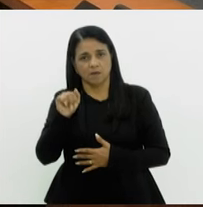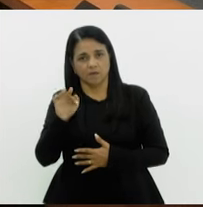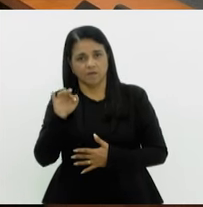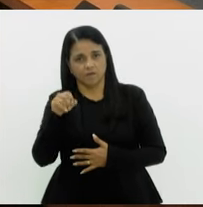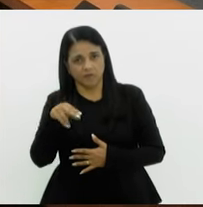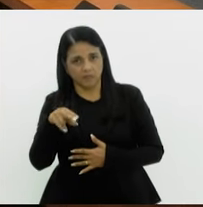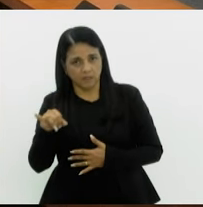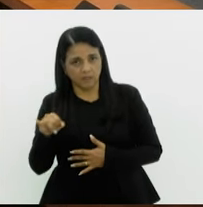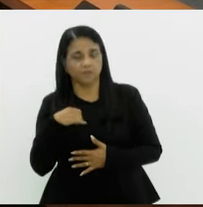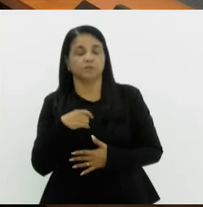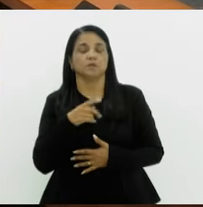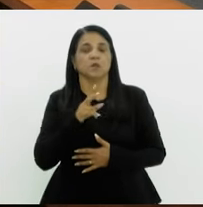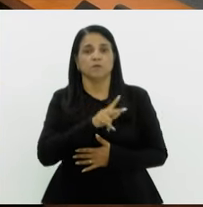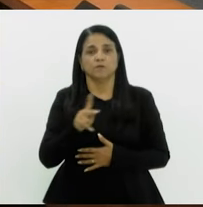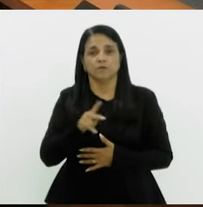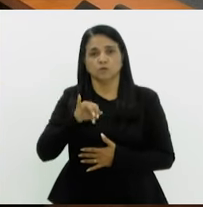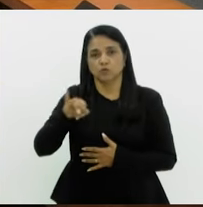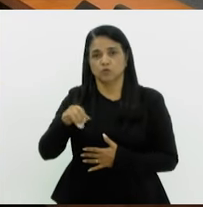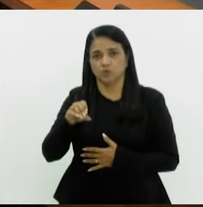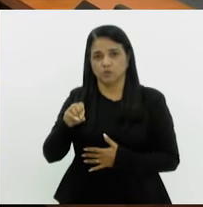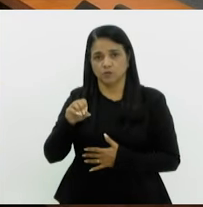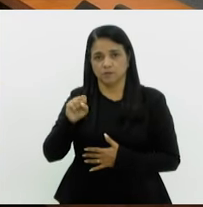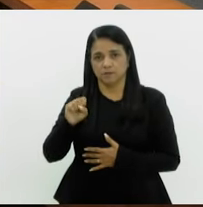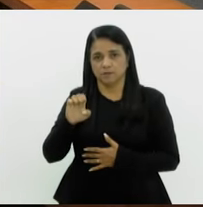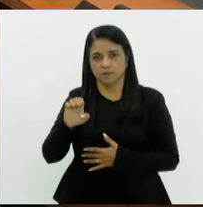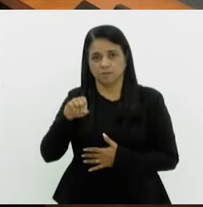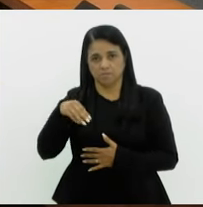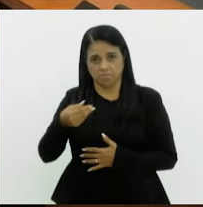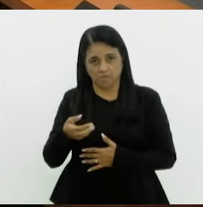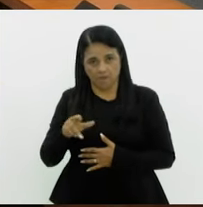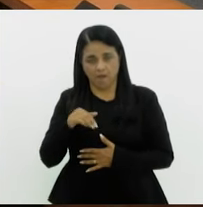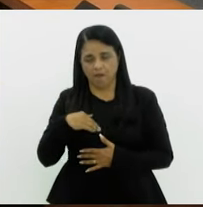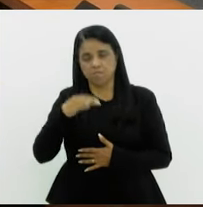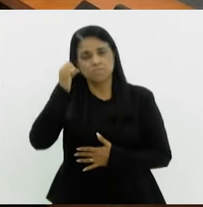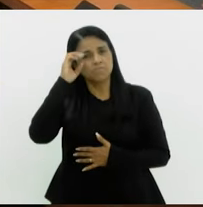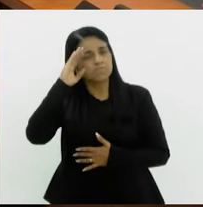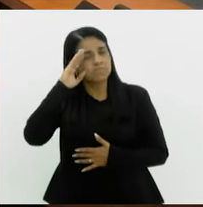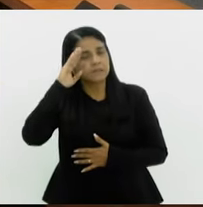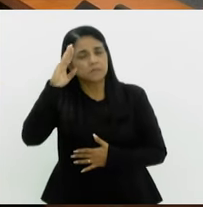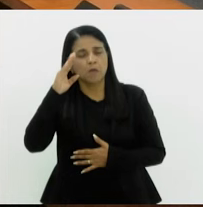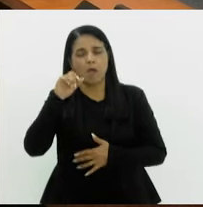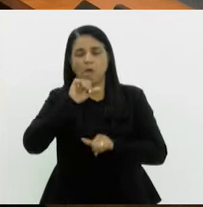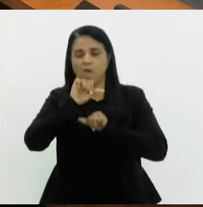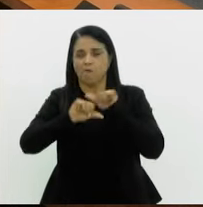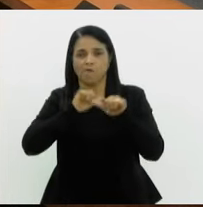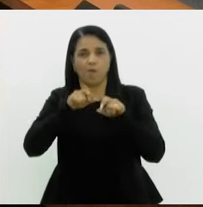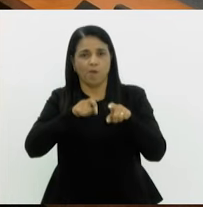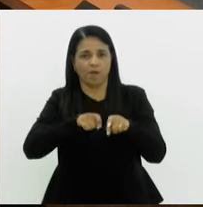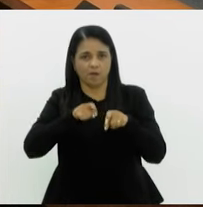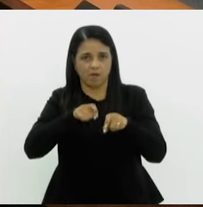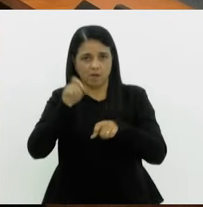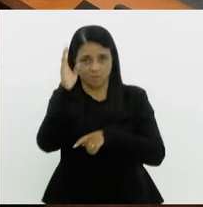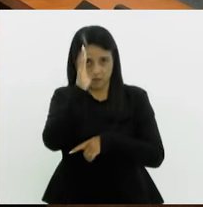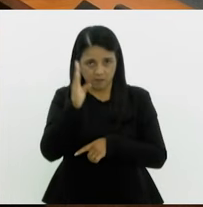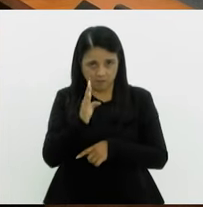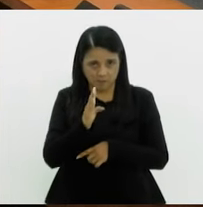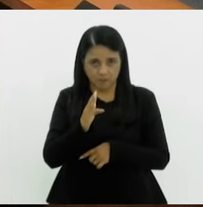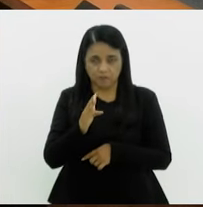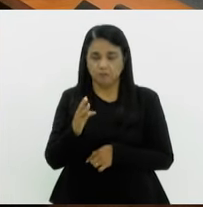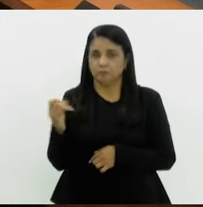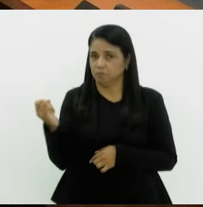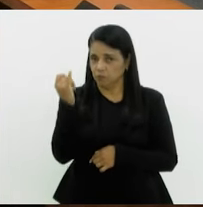se referindo sobre o quanto é fundamental a reforma agrária no Brasil.